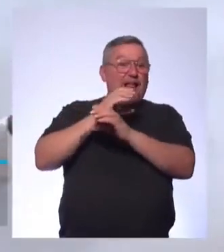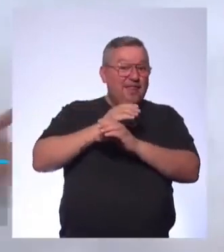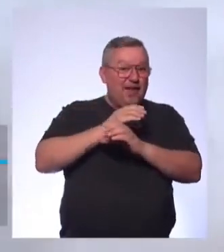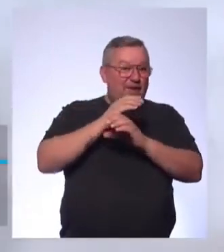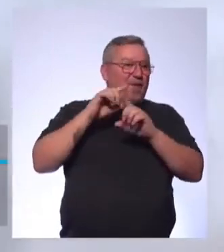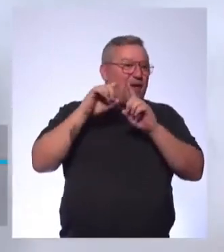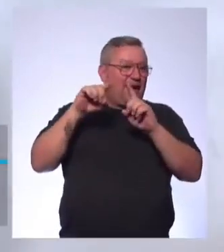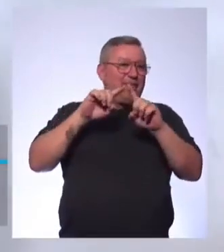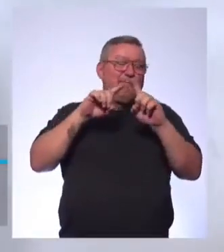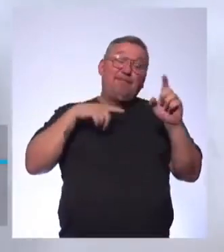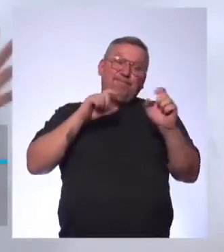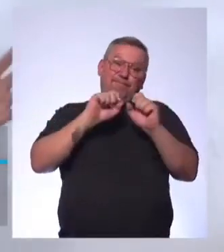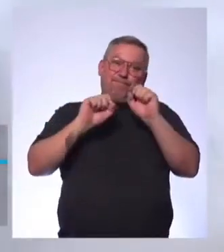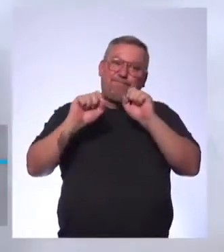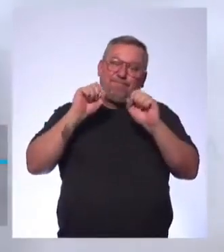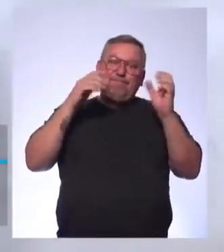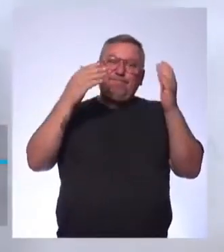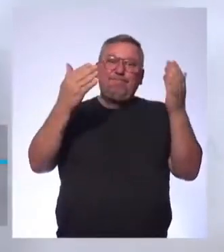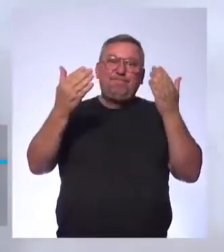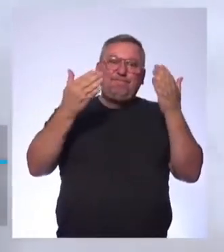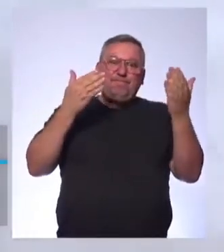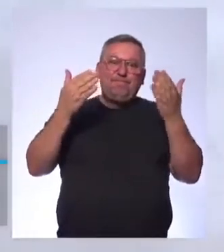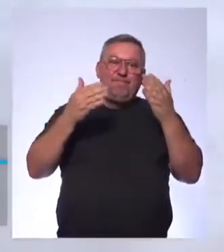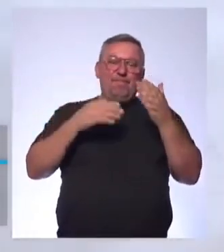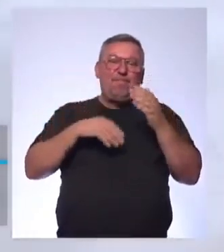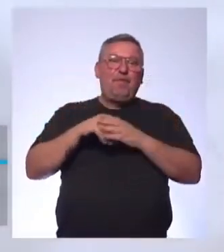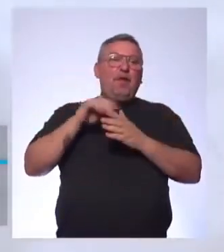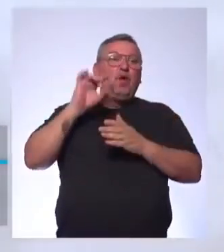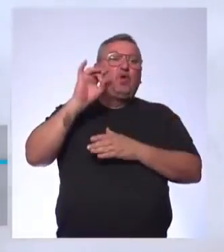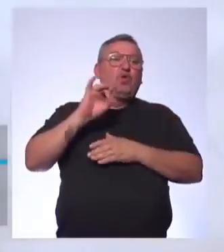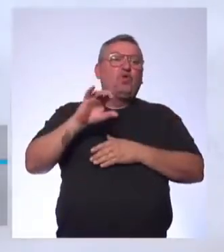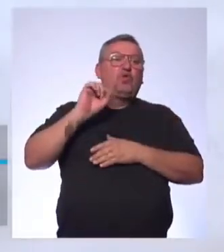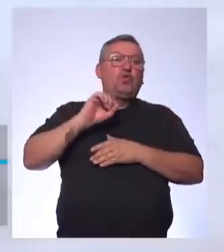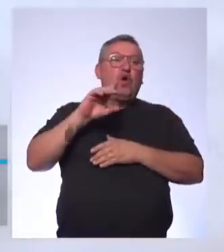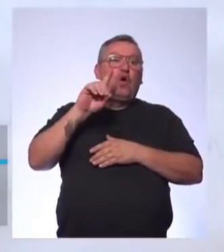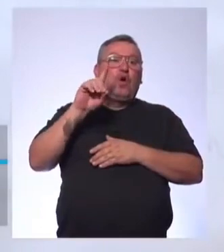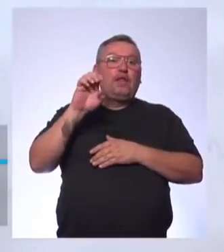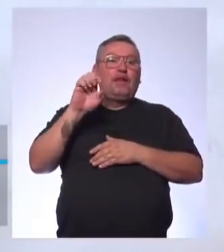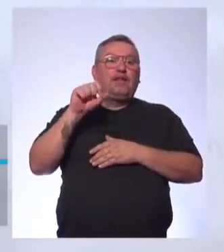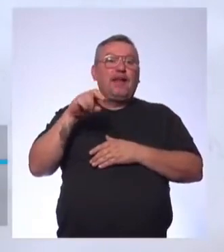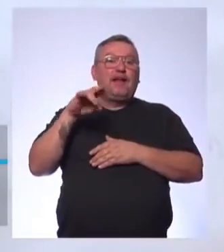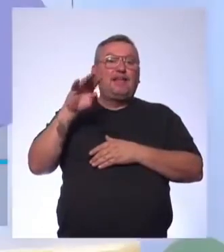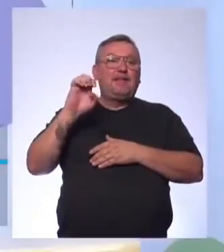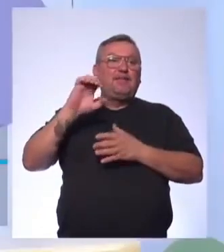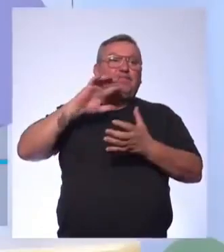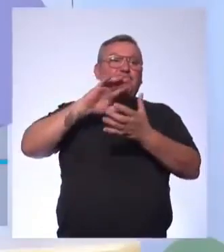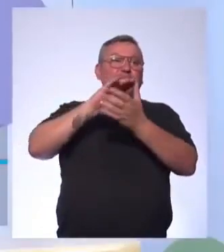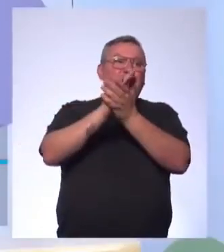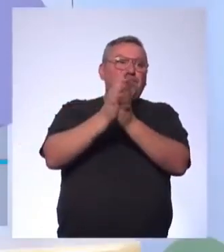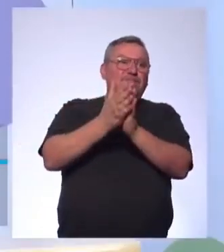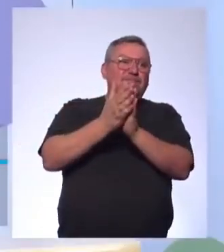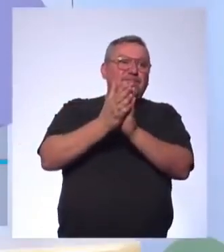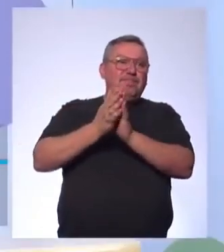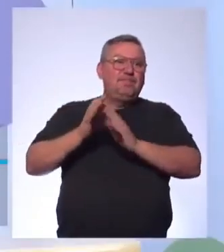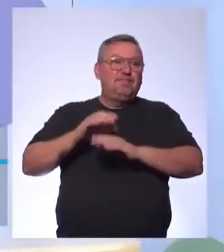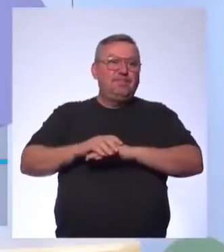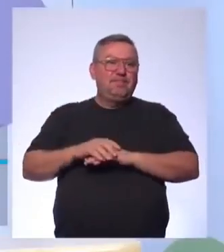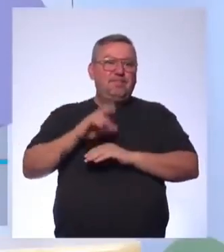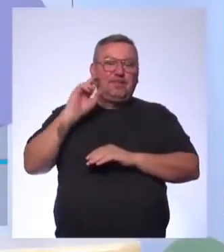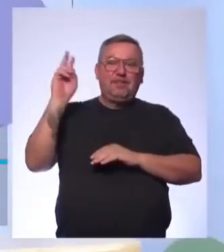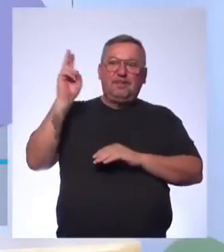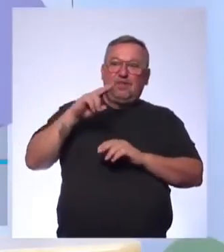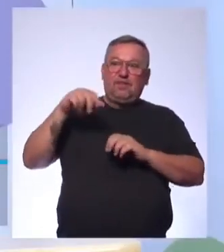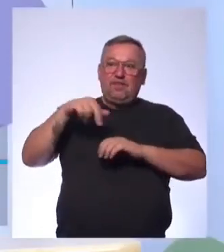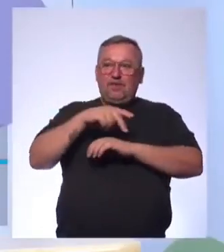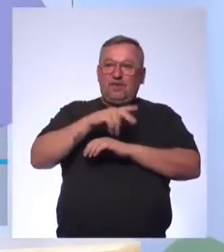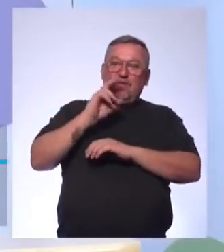está fazendo aqui uma comparação que esse bimestre será só desastres naturais. Eu estava na estrada e vi um furacão e